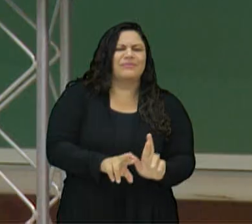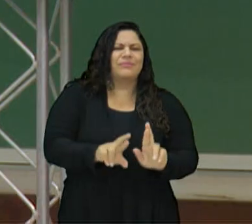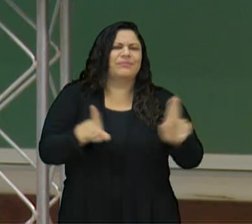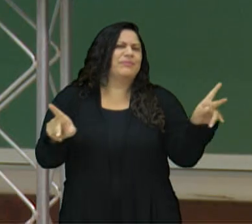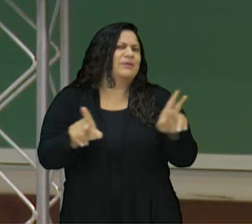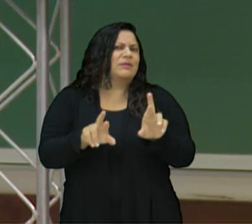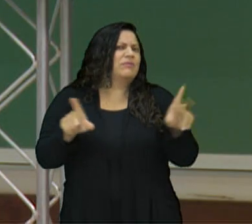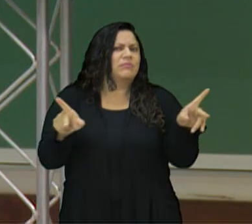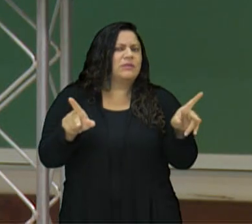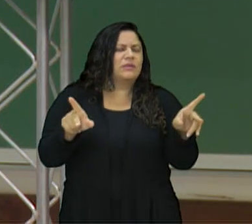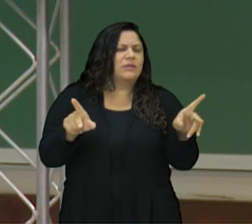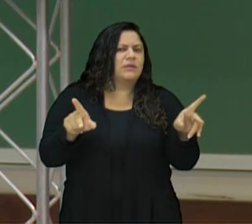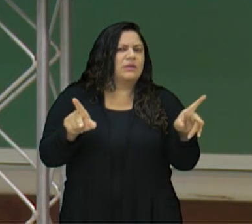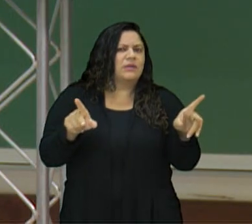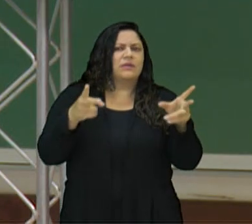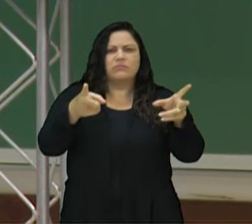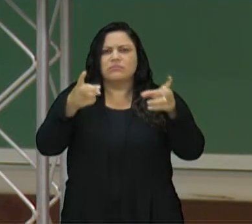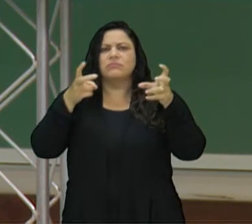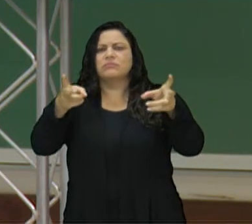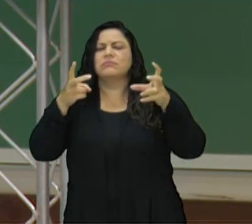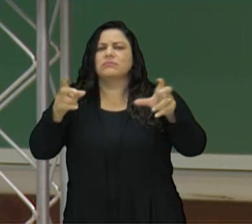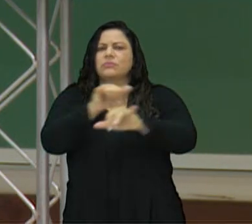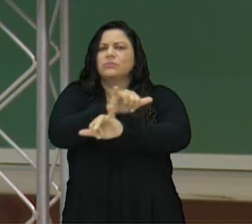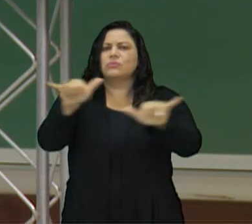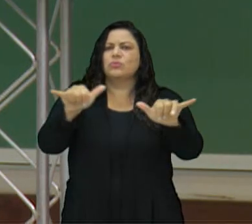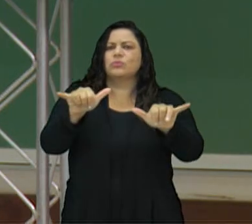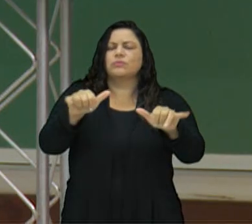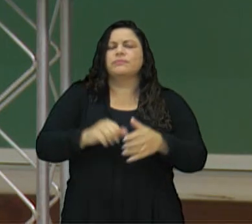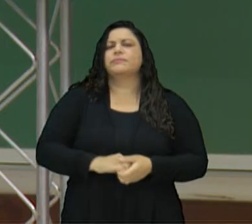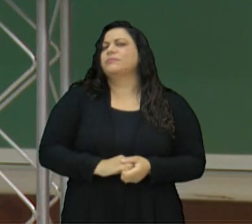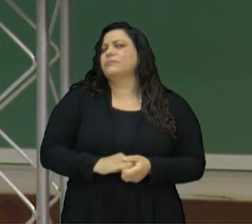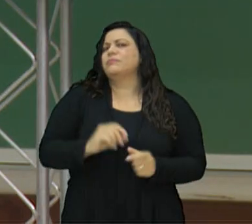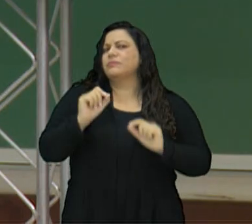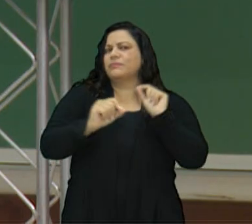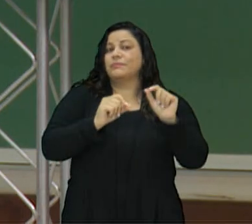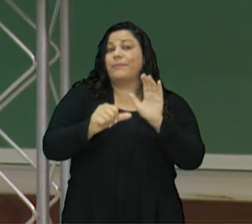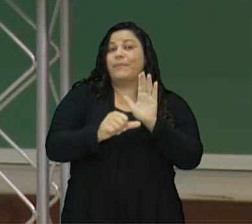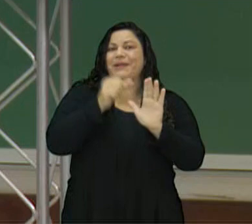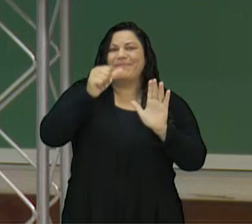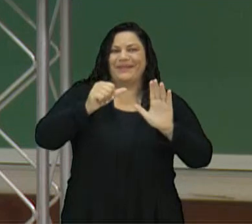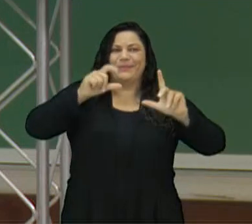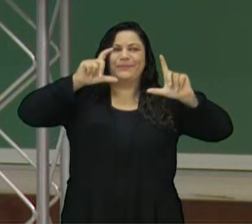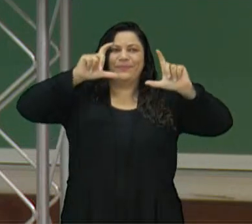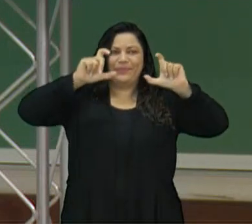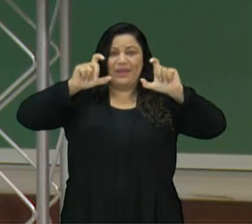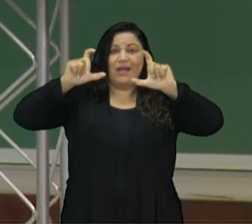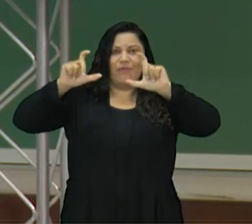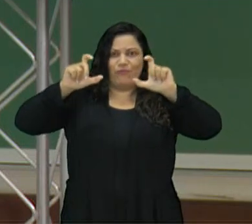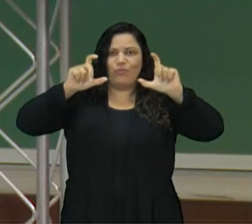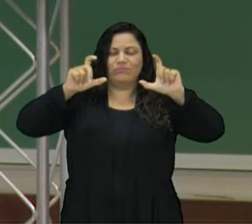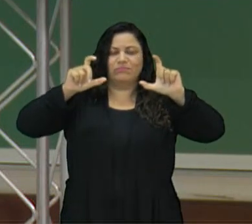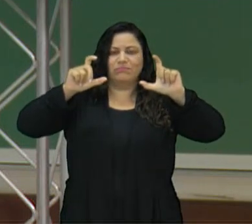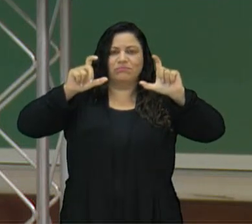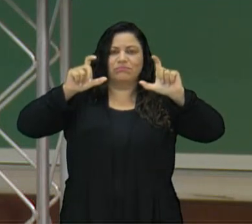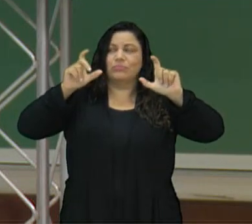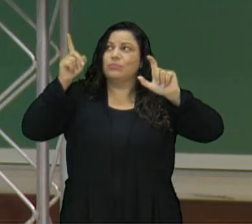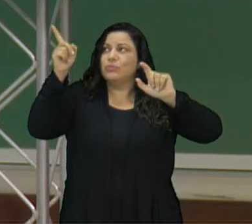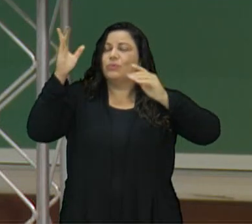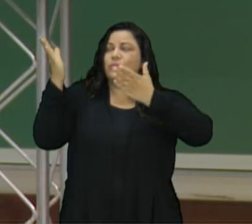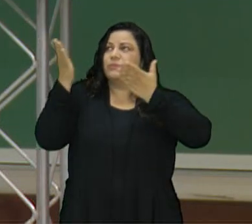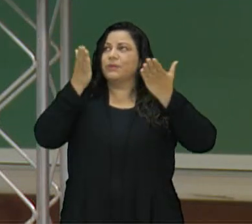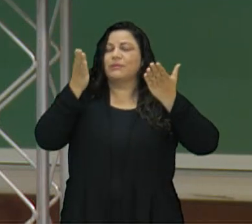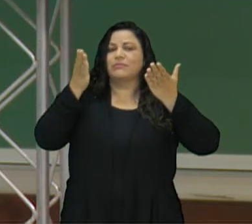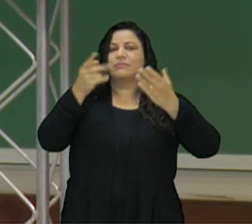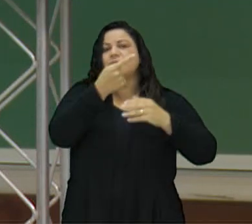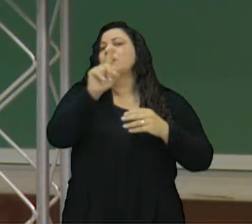observa aqui nesse anúncio? Primeira coisa que é bem atrativa é a foto. são as fotos, né? Não somente uma, mas a gente